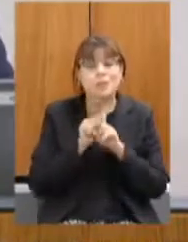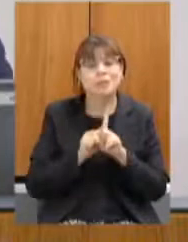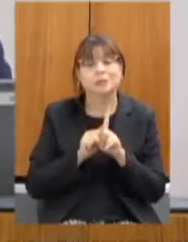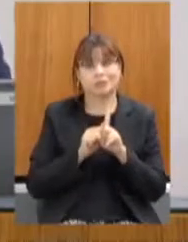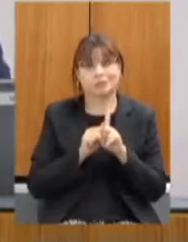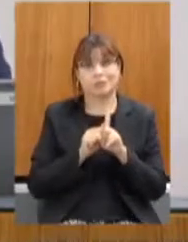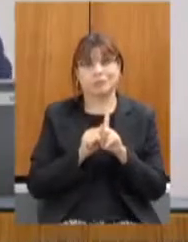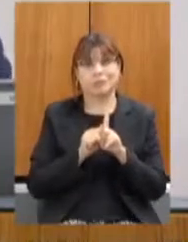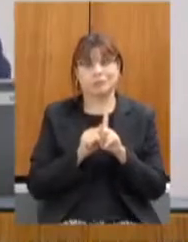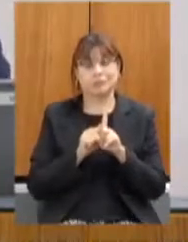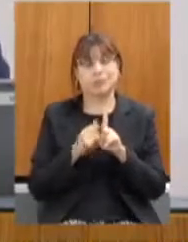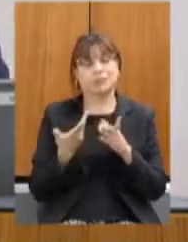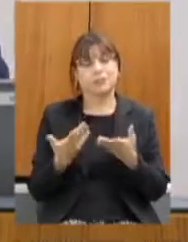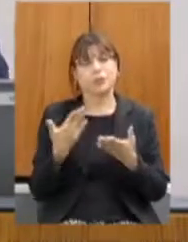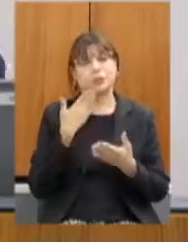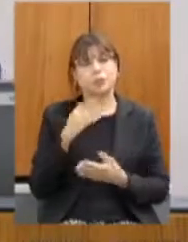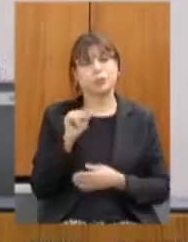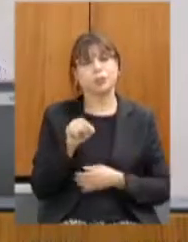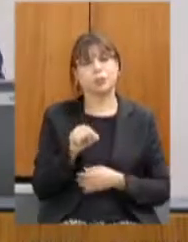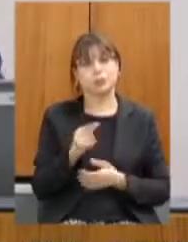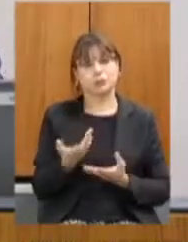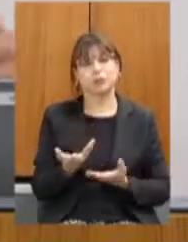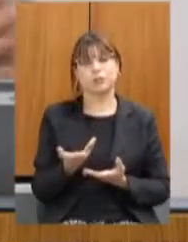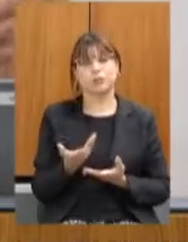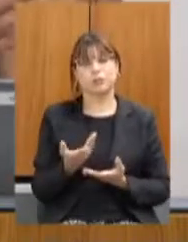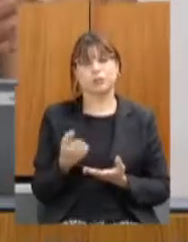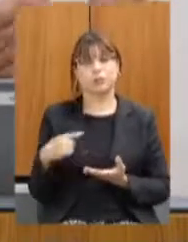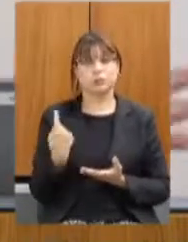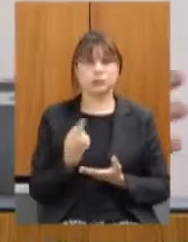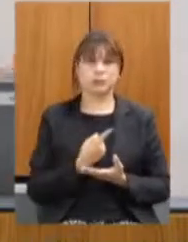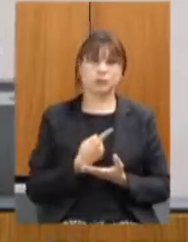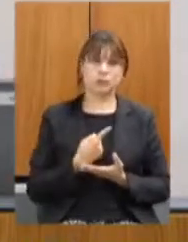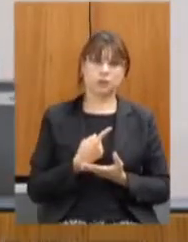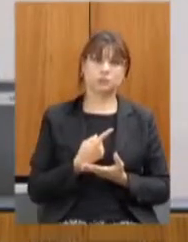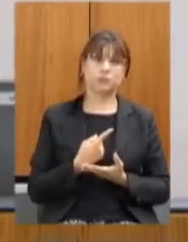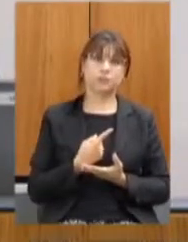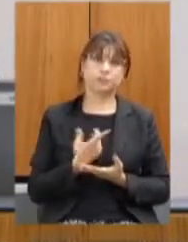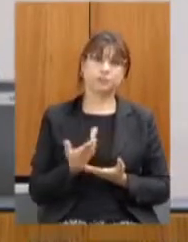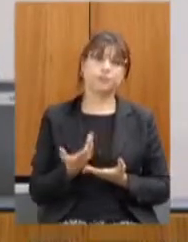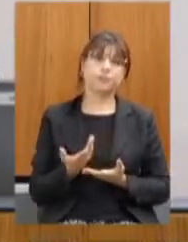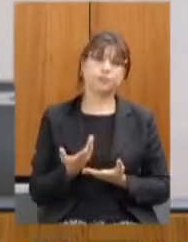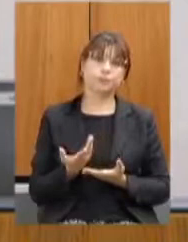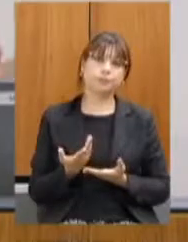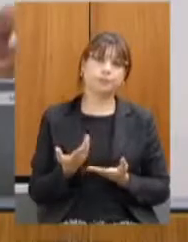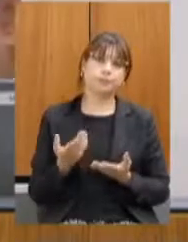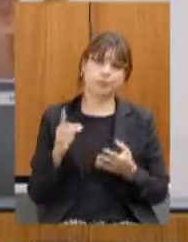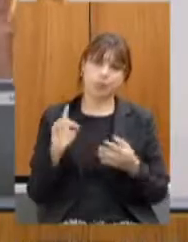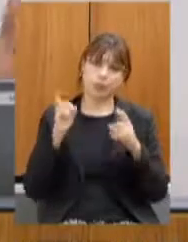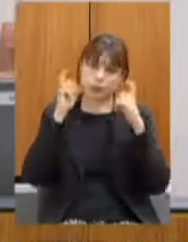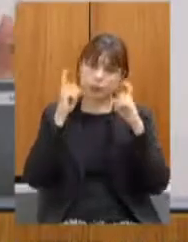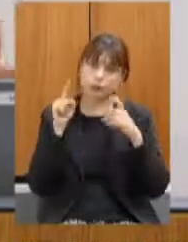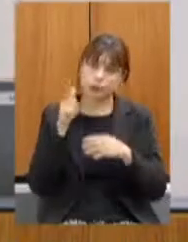então fica aí esse apelo nós estamos aí dentro do que se propõe a essa essa reunião se eu conhece bem o hospital